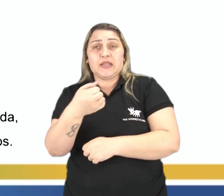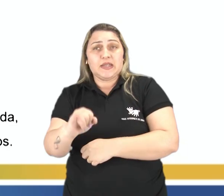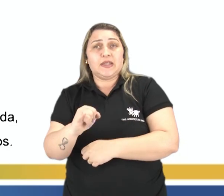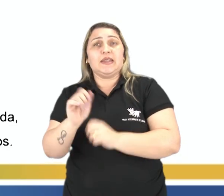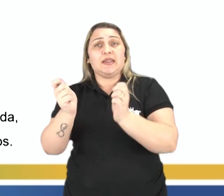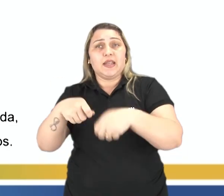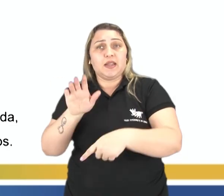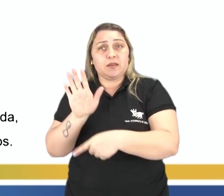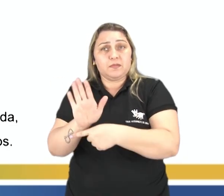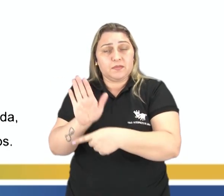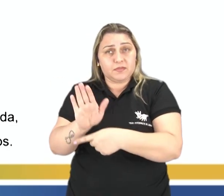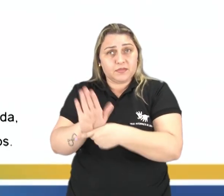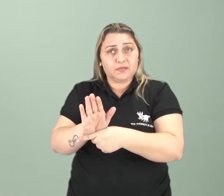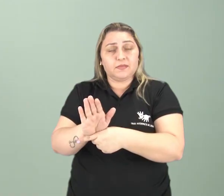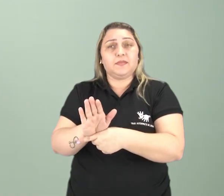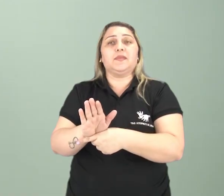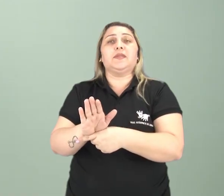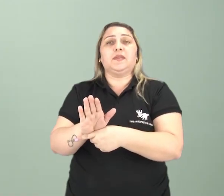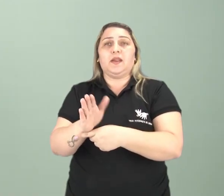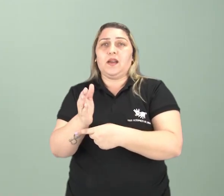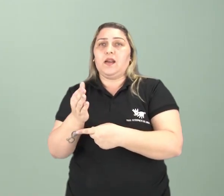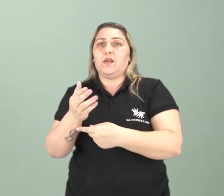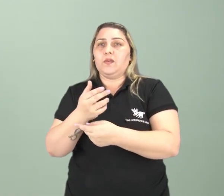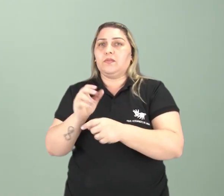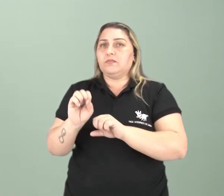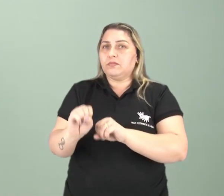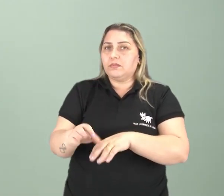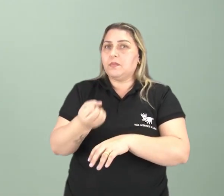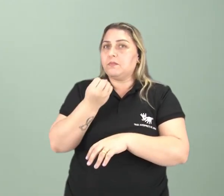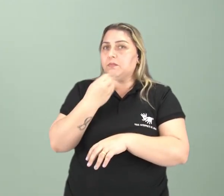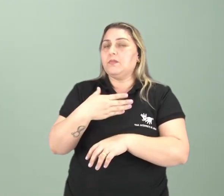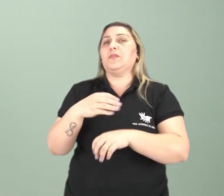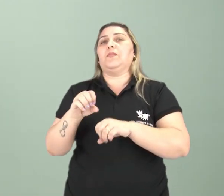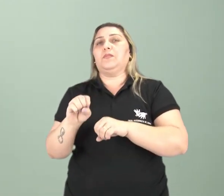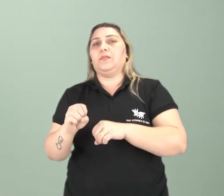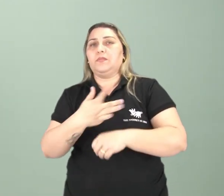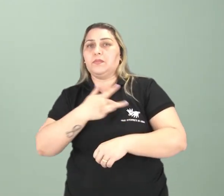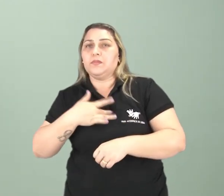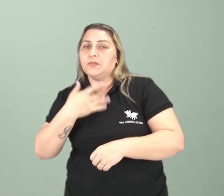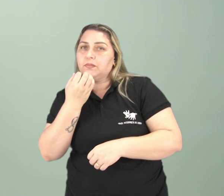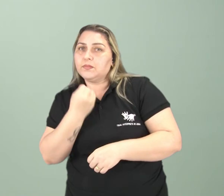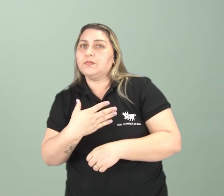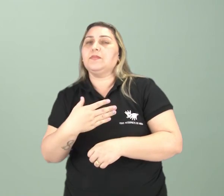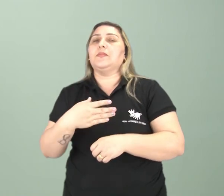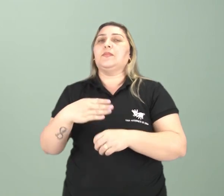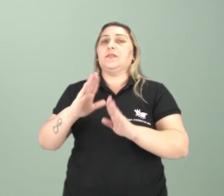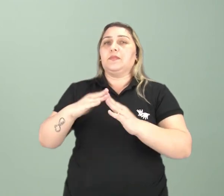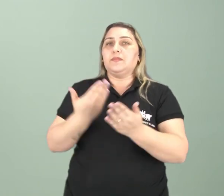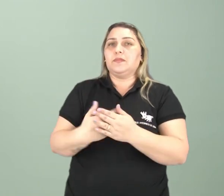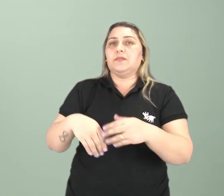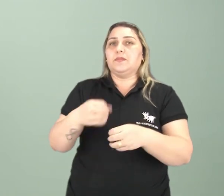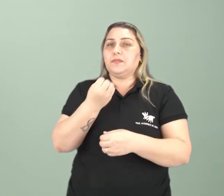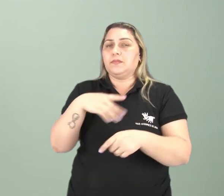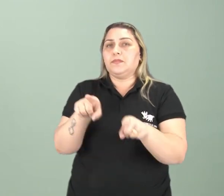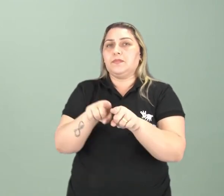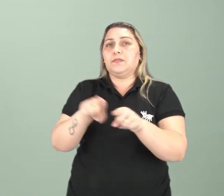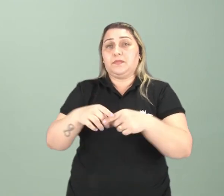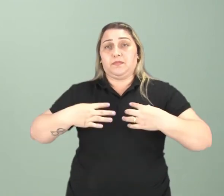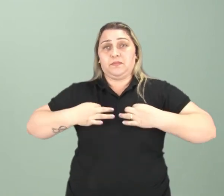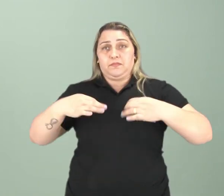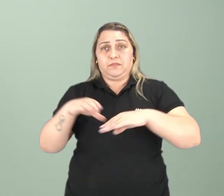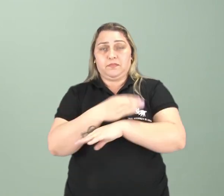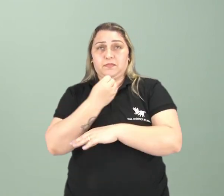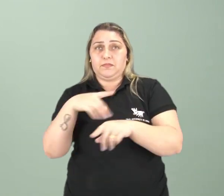só poderia procriar caso pudesse sustentá-los. E como boa parte da população era pobre, né, e isso no mundo ainda se reflete, então